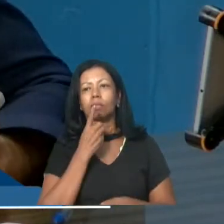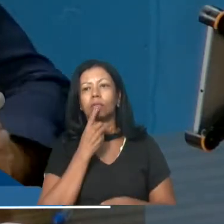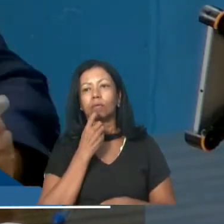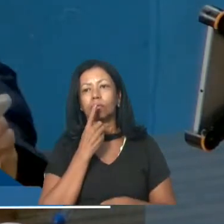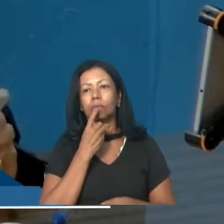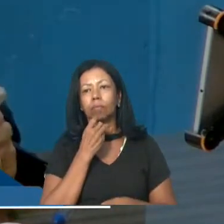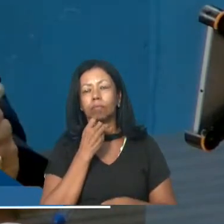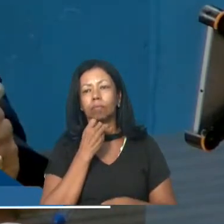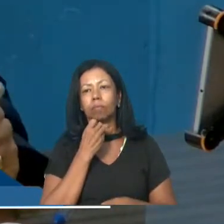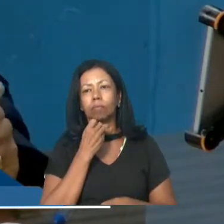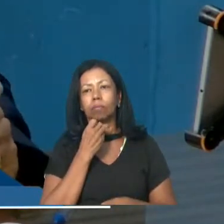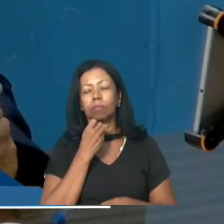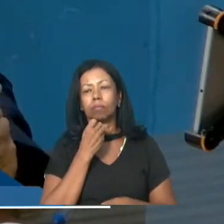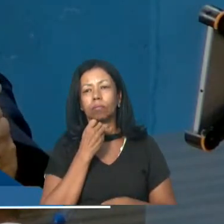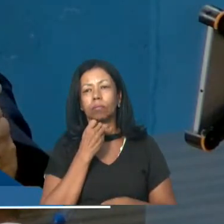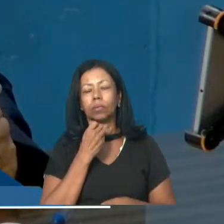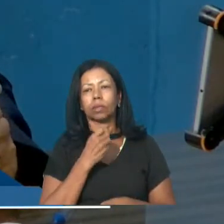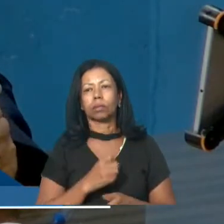PL,